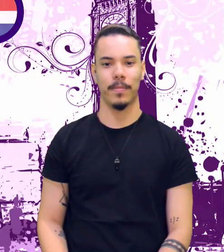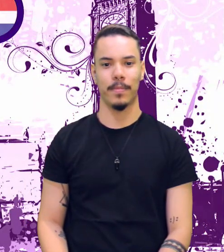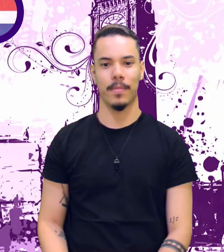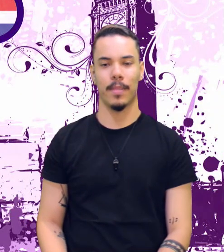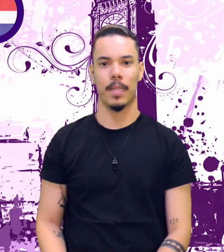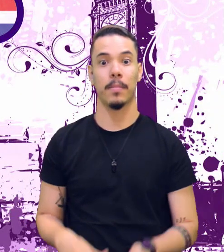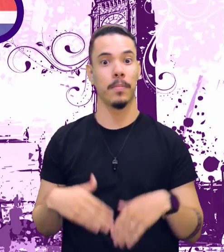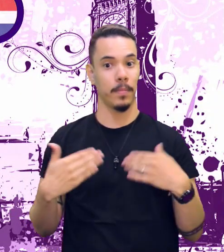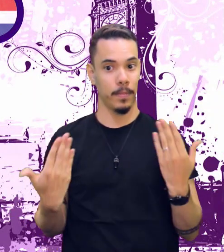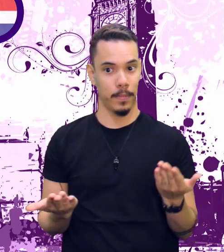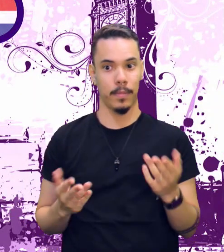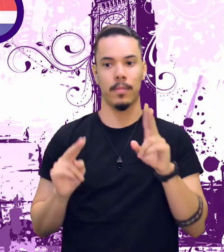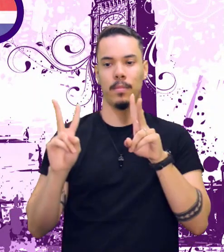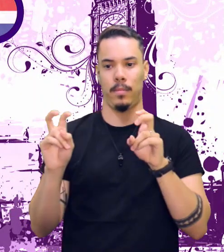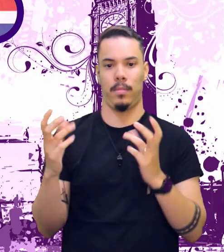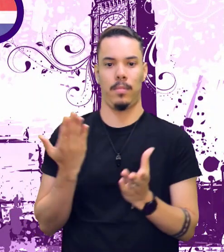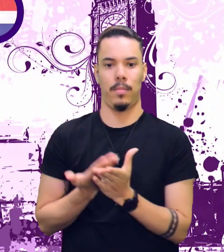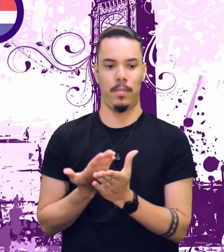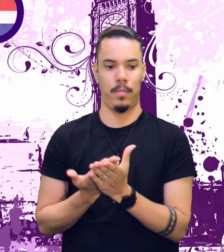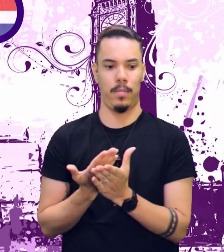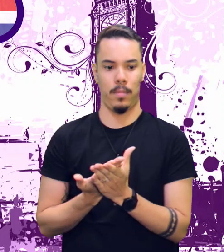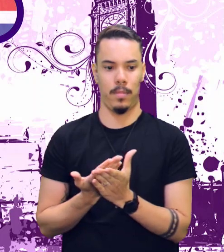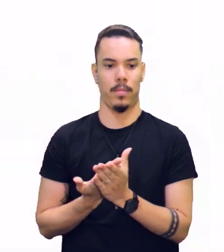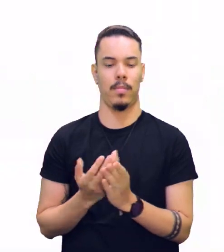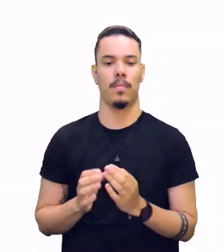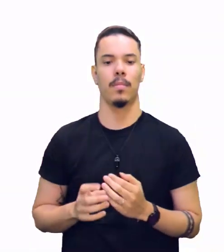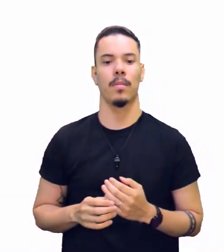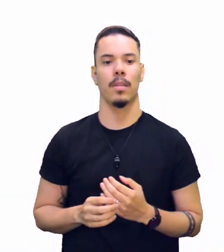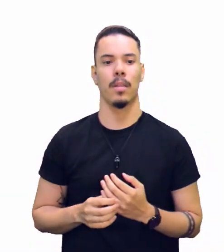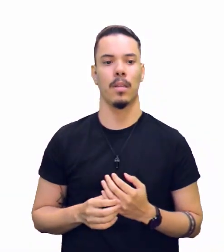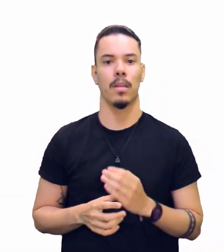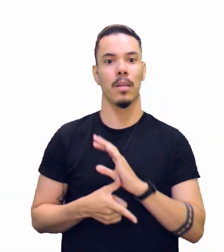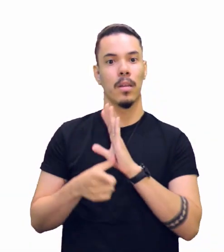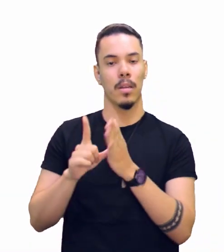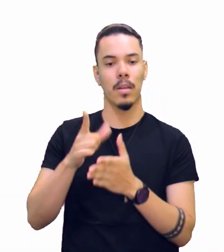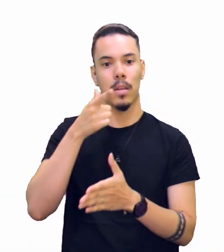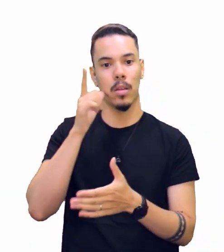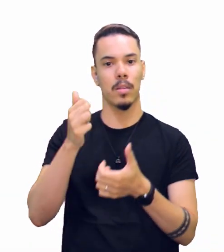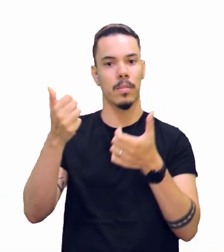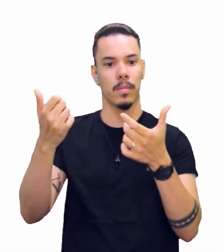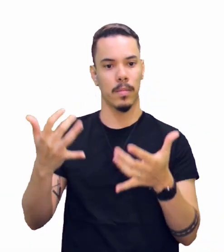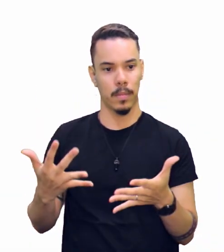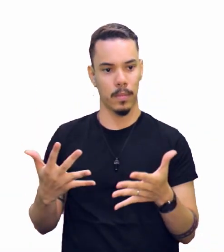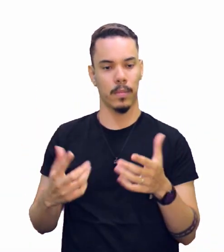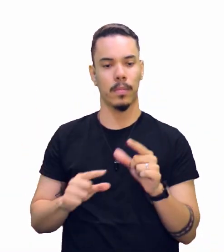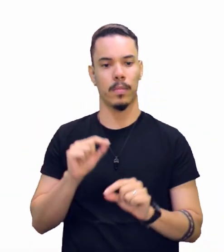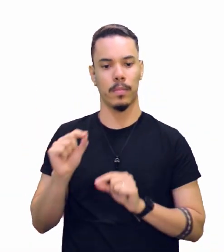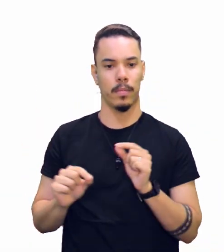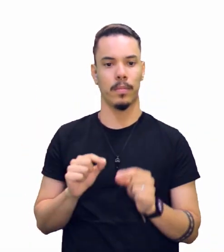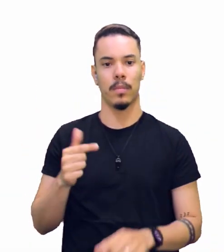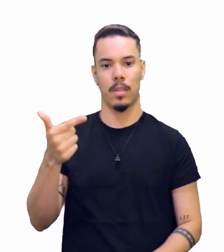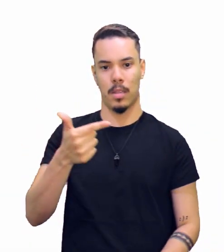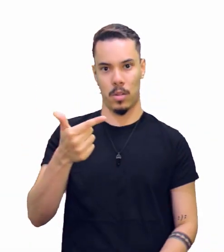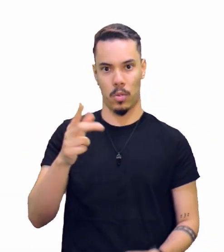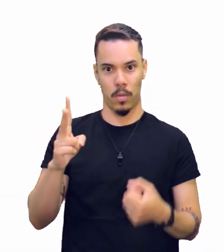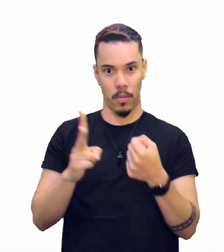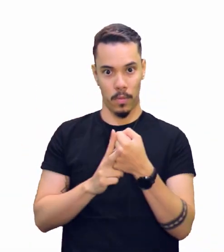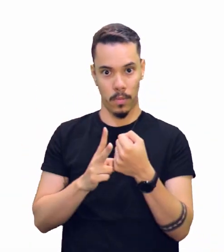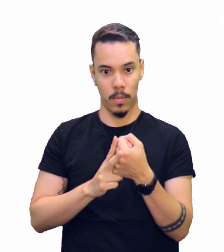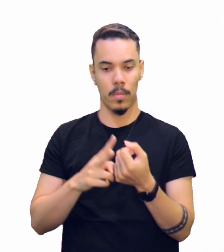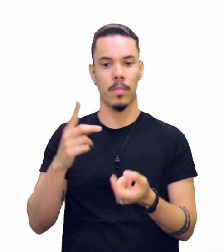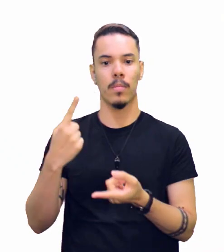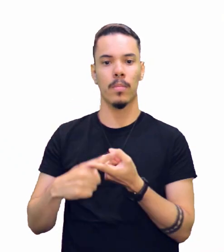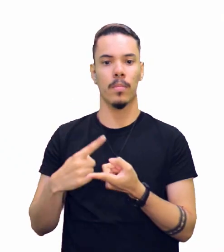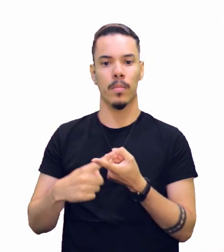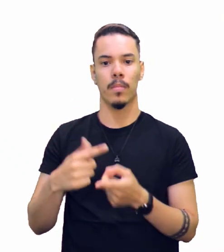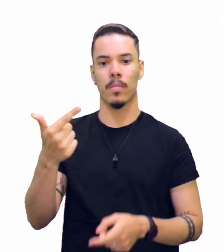gente título da aula I love studying English e eu comentei muito essa questão aqui desse segundo verbo Por que que